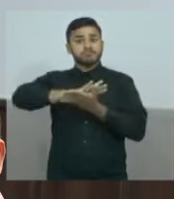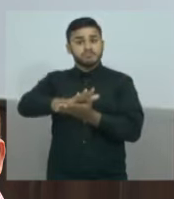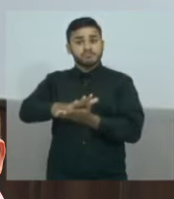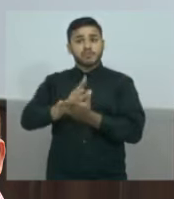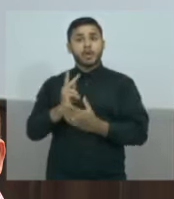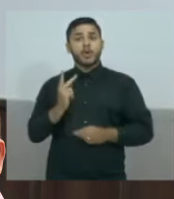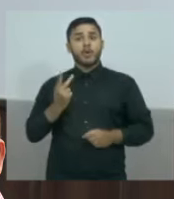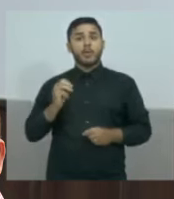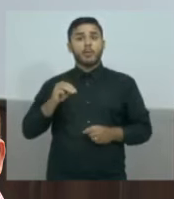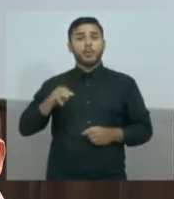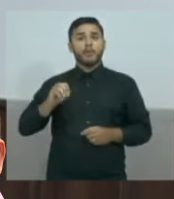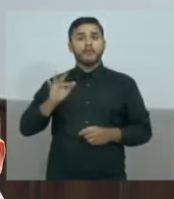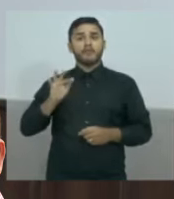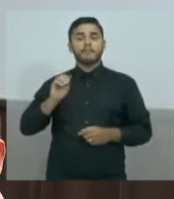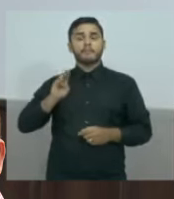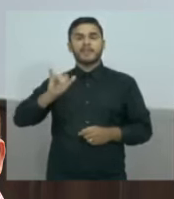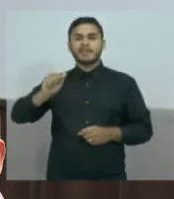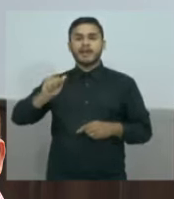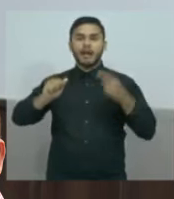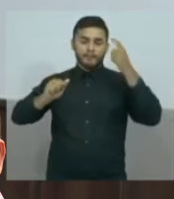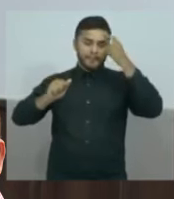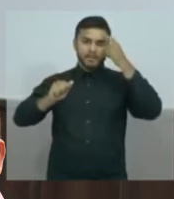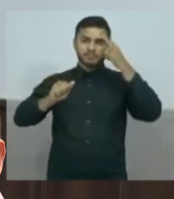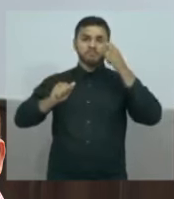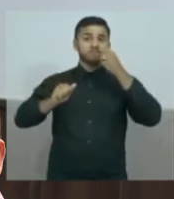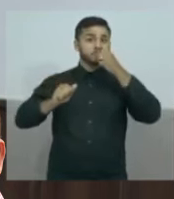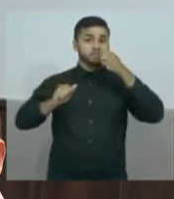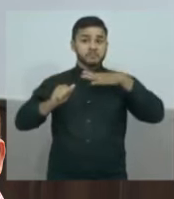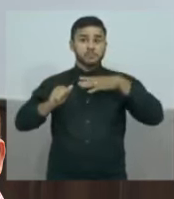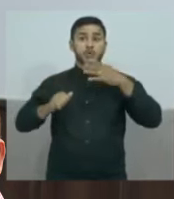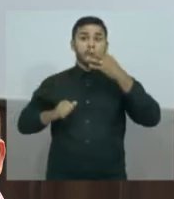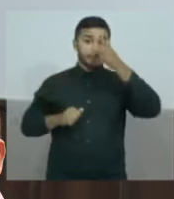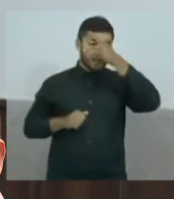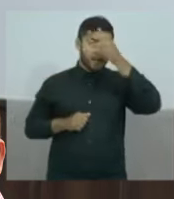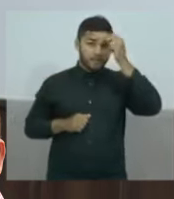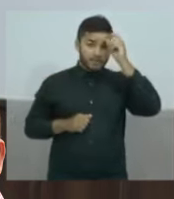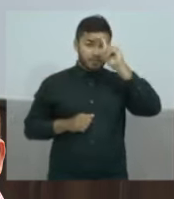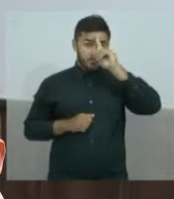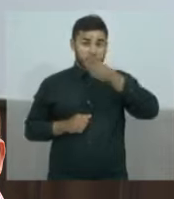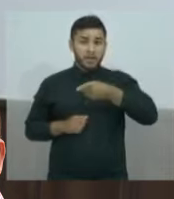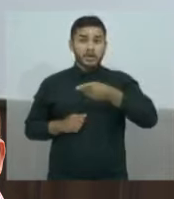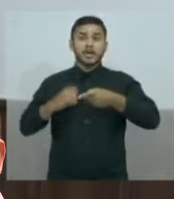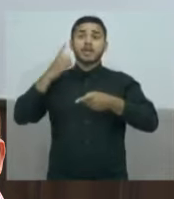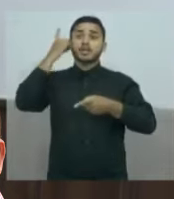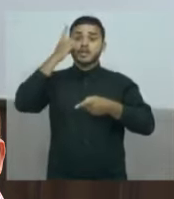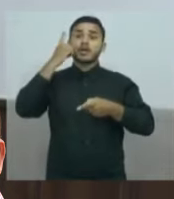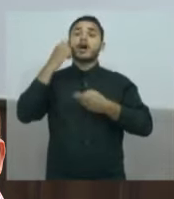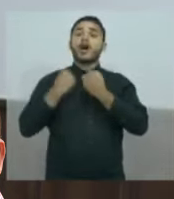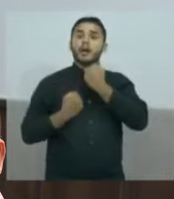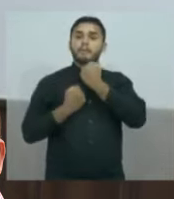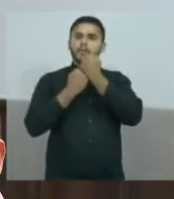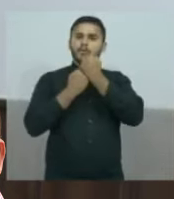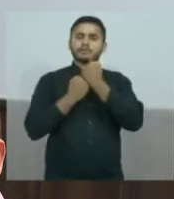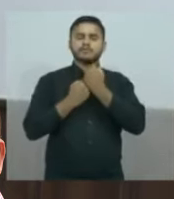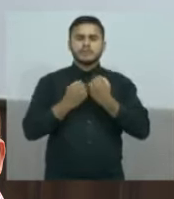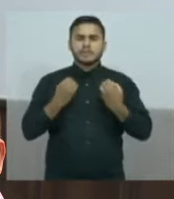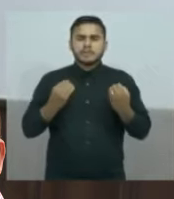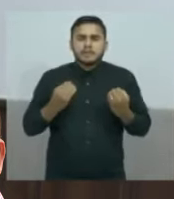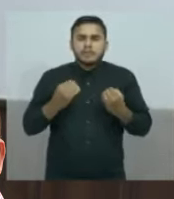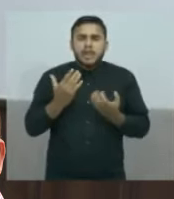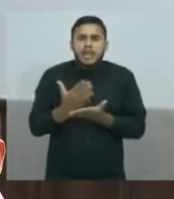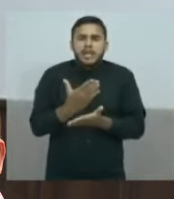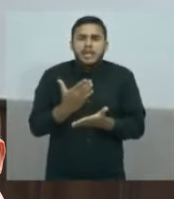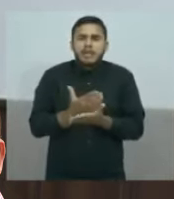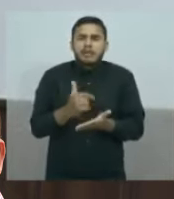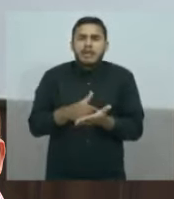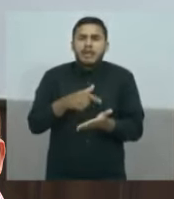censurado por um prefeito e ratificado por um desembargador. Mas eu queria agora, lido esse trecho, dizer